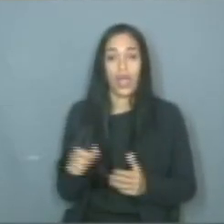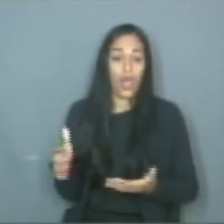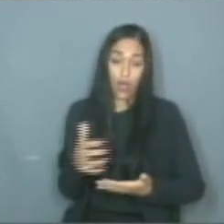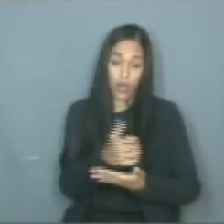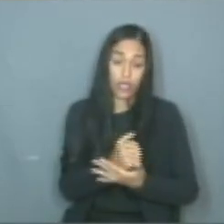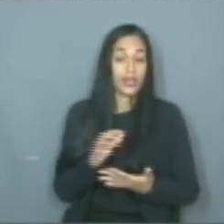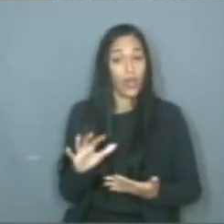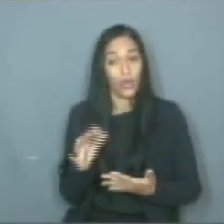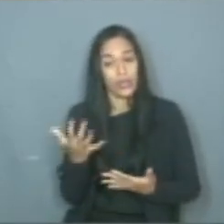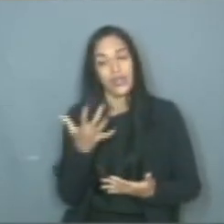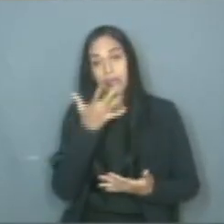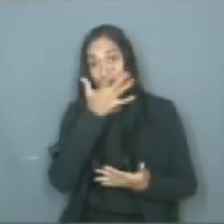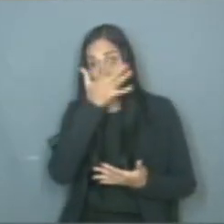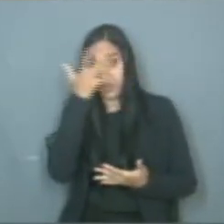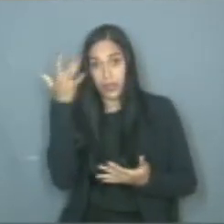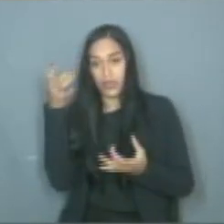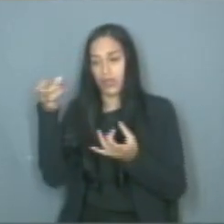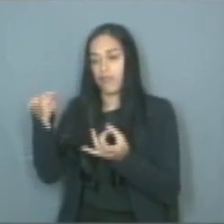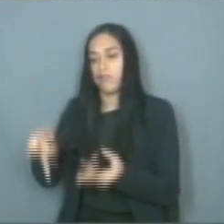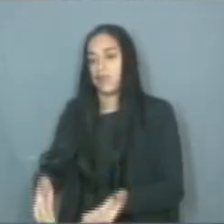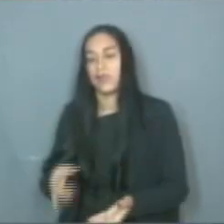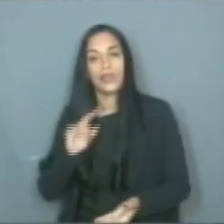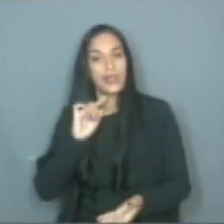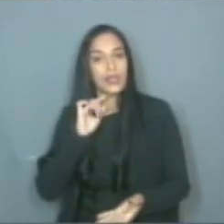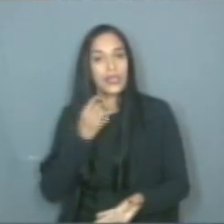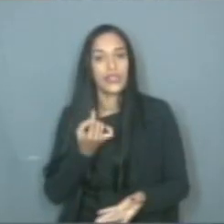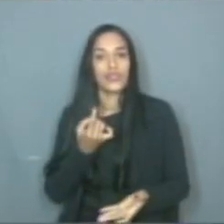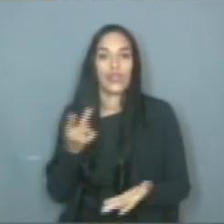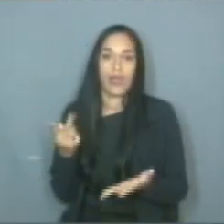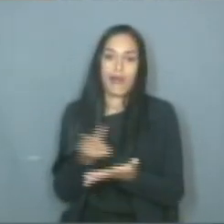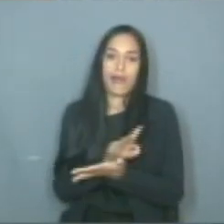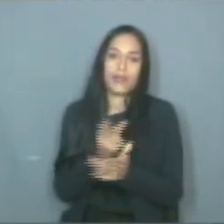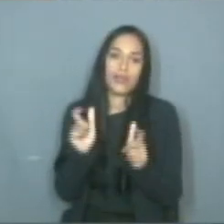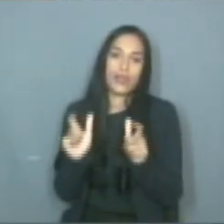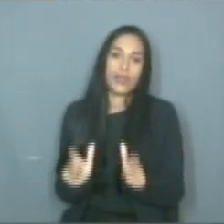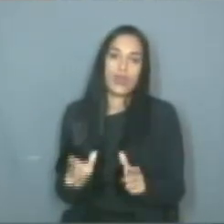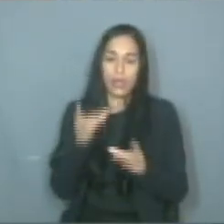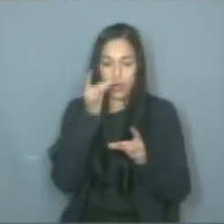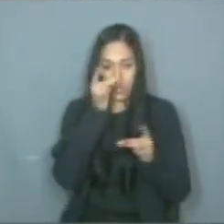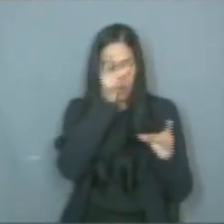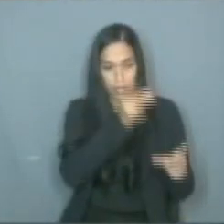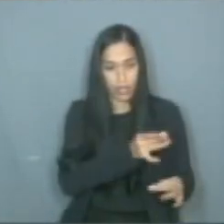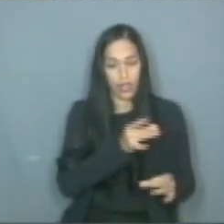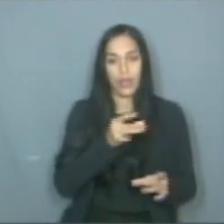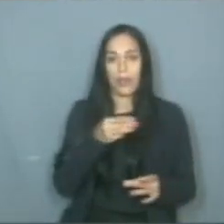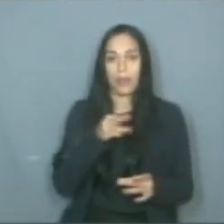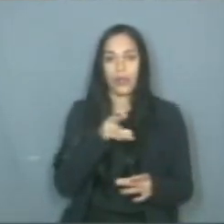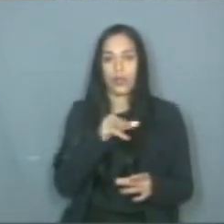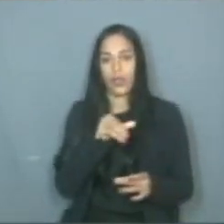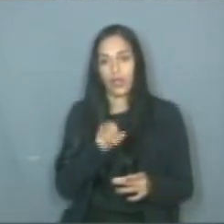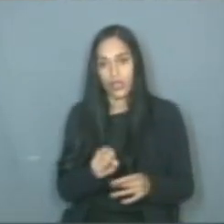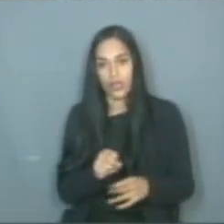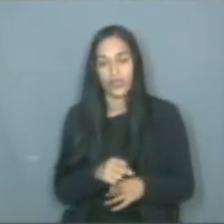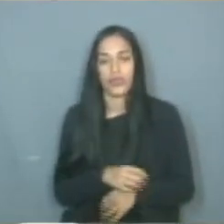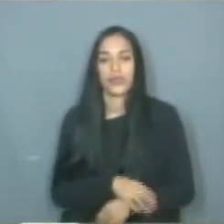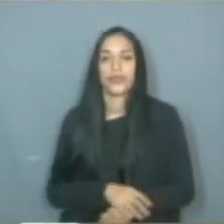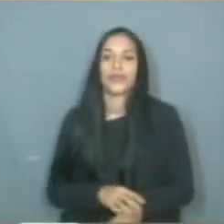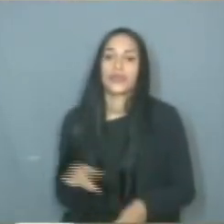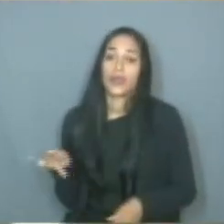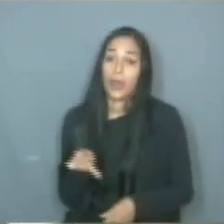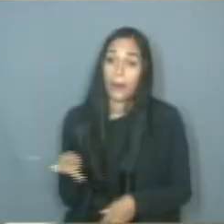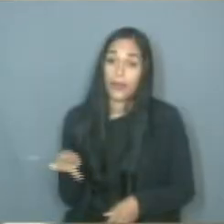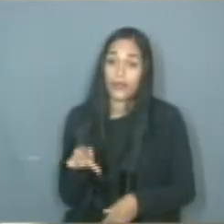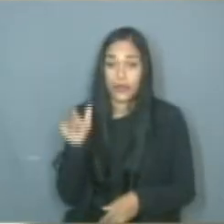acontece, mas as pessoas colocam lixo no muro da igreja. Eu ouço com atenção o vereador Carlos Muniz. Professora